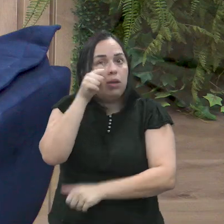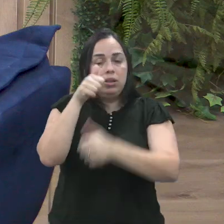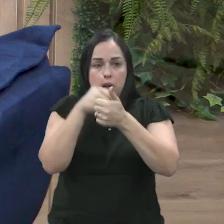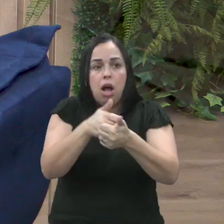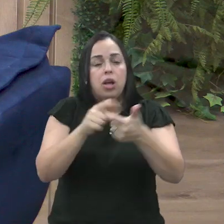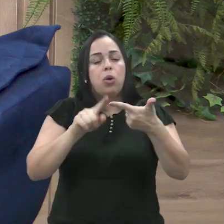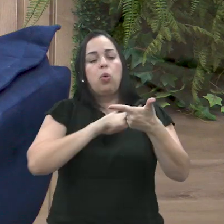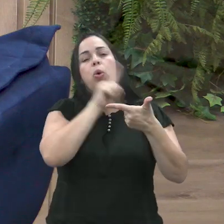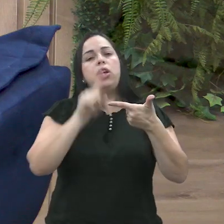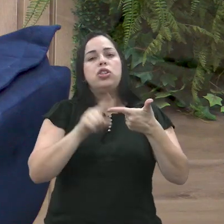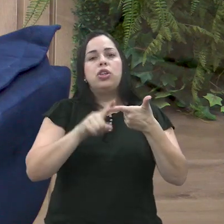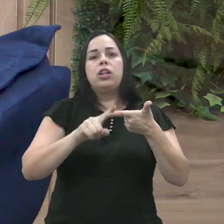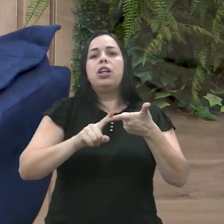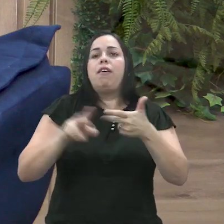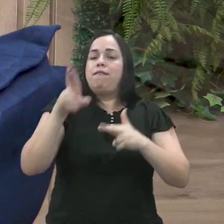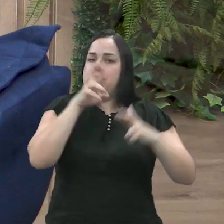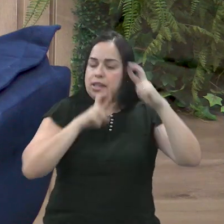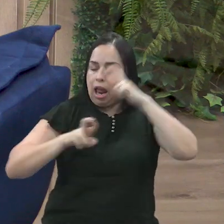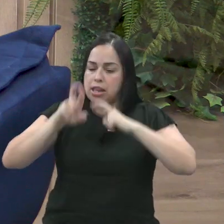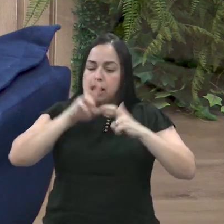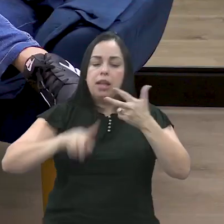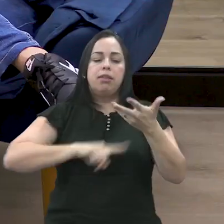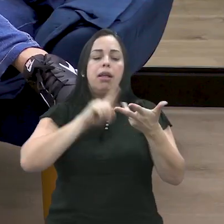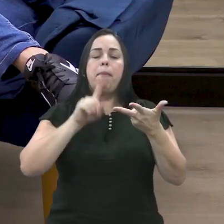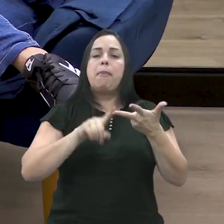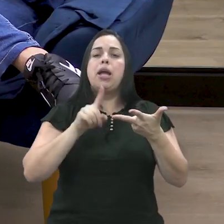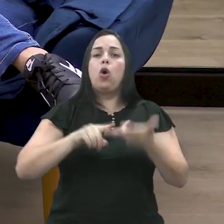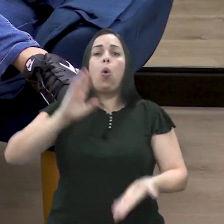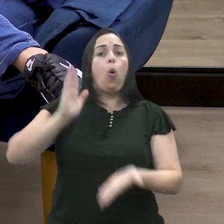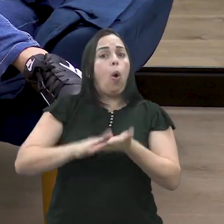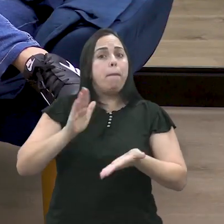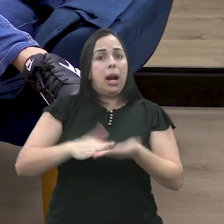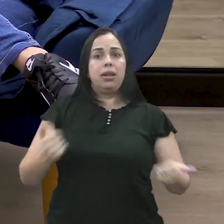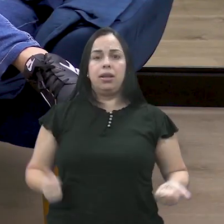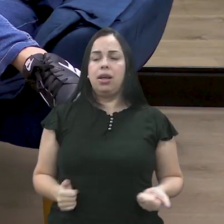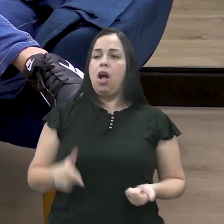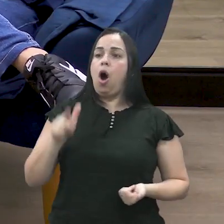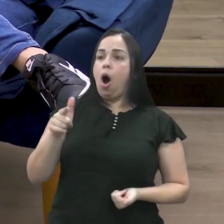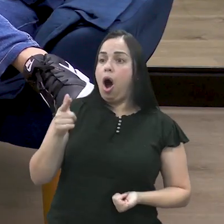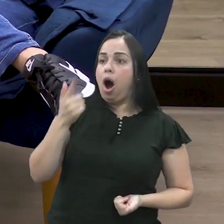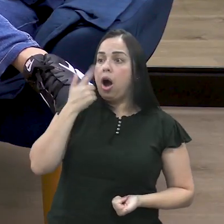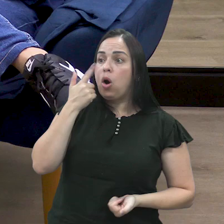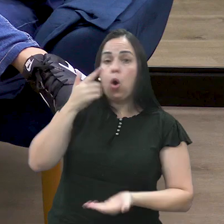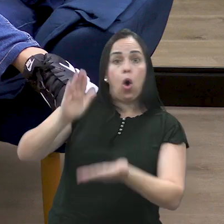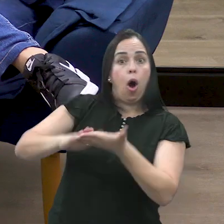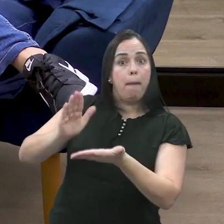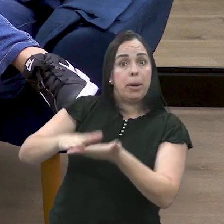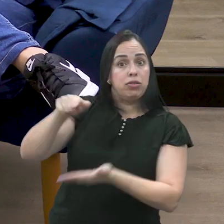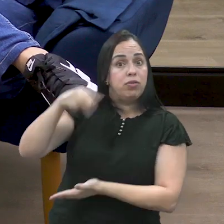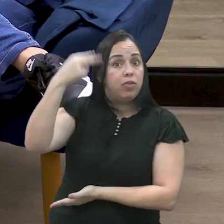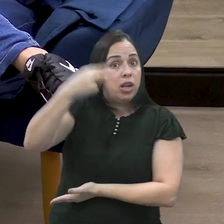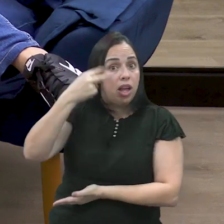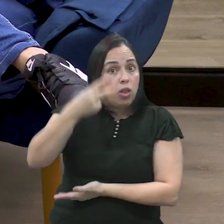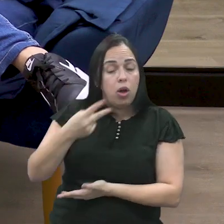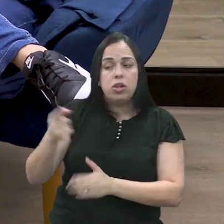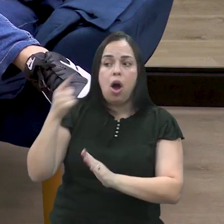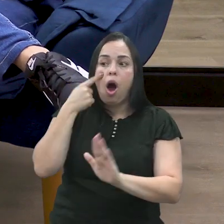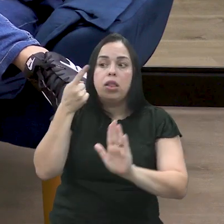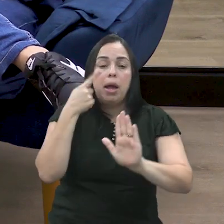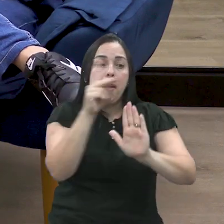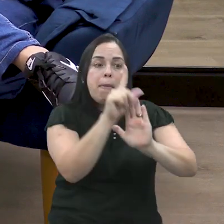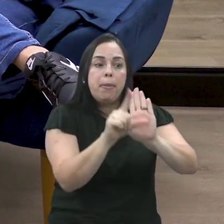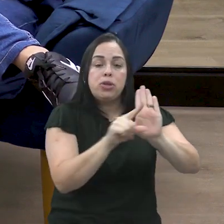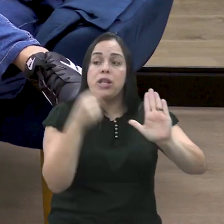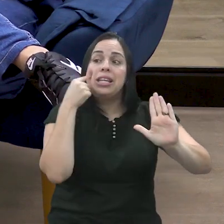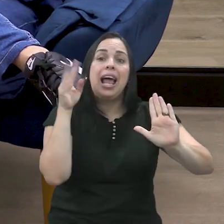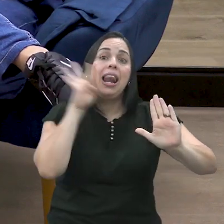acompanhando, continue fiscalizando e cobrando a gente, e também os outros vereadores, falando, olha, Então a proposta do Tomás que é legal, vamos cobrar os vereadores